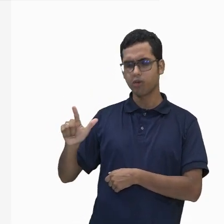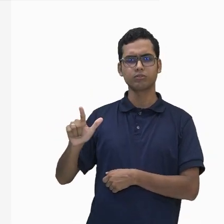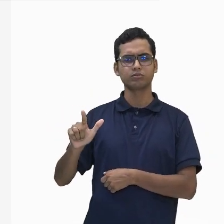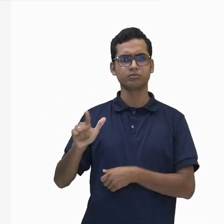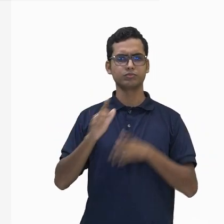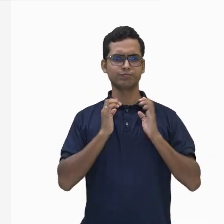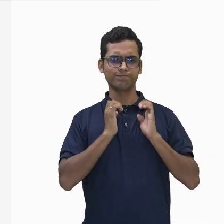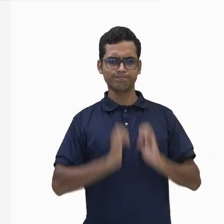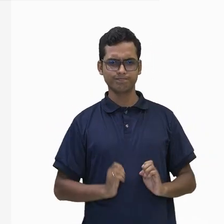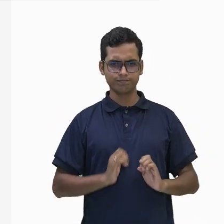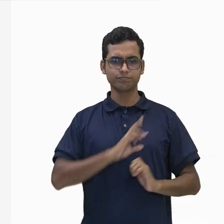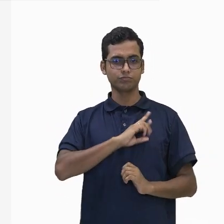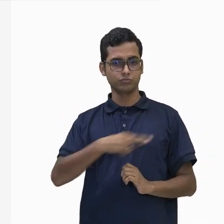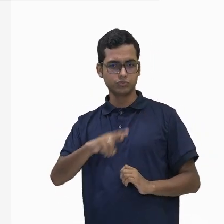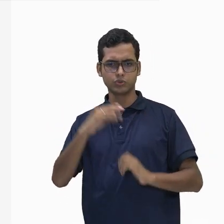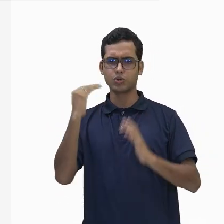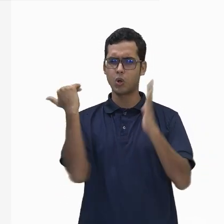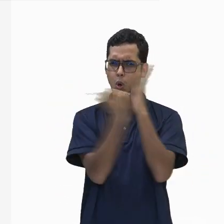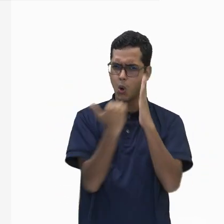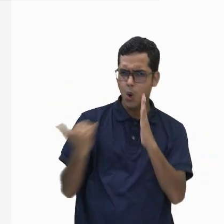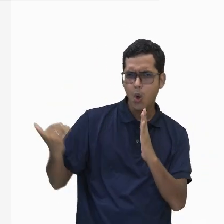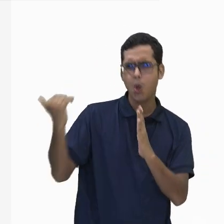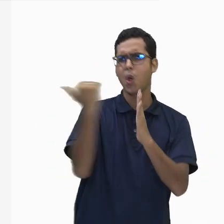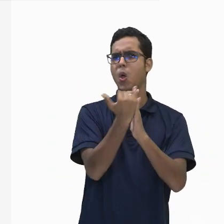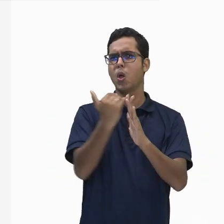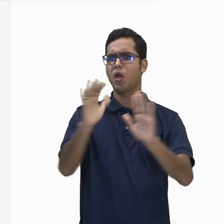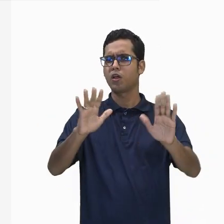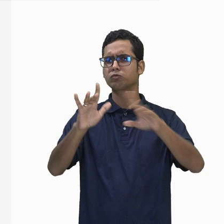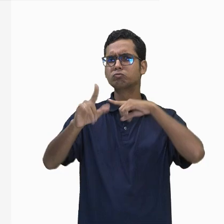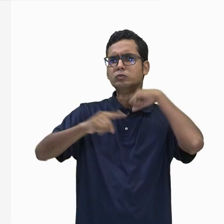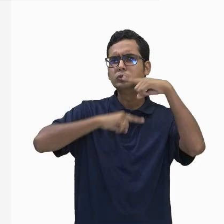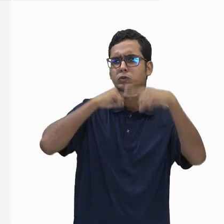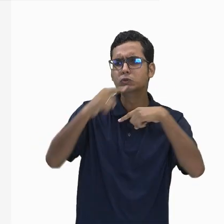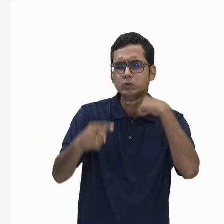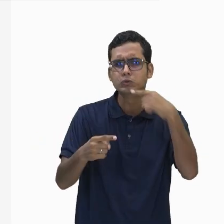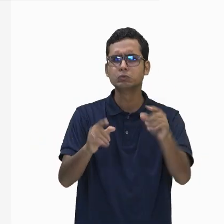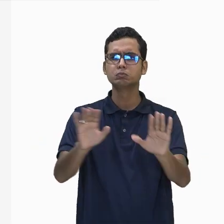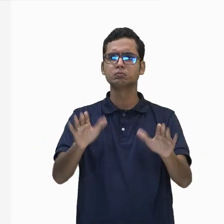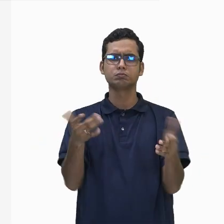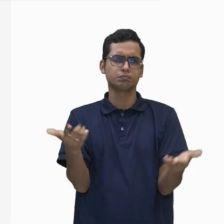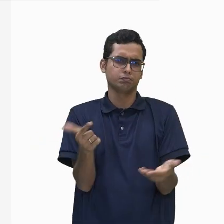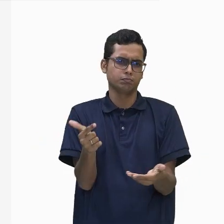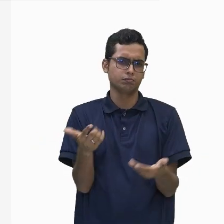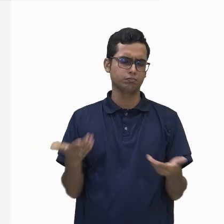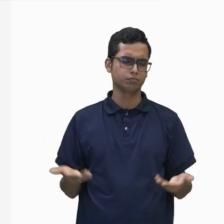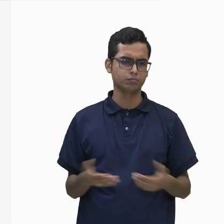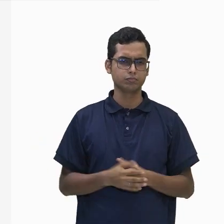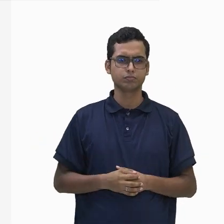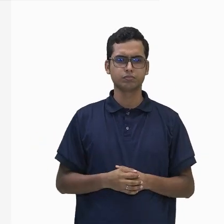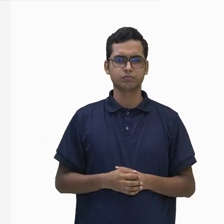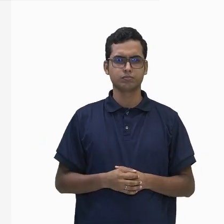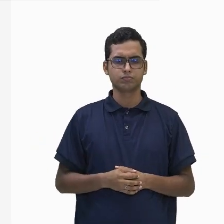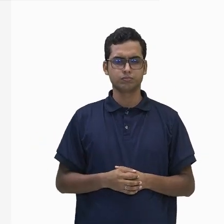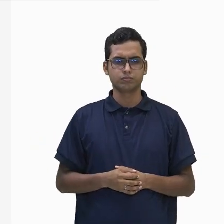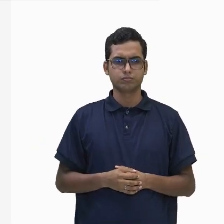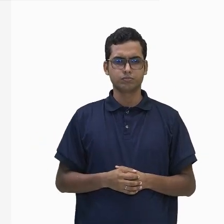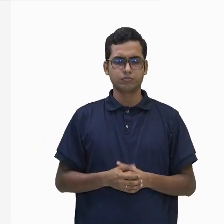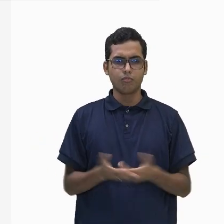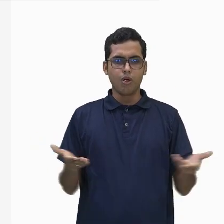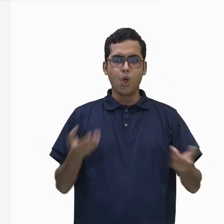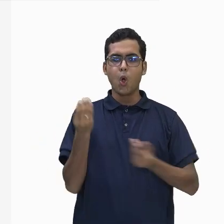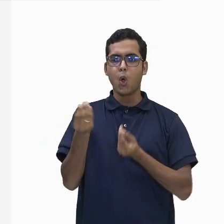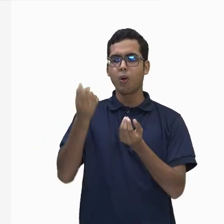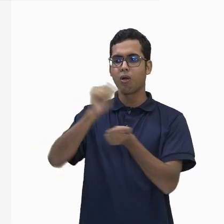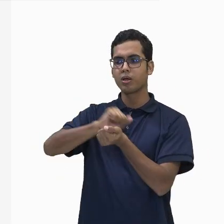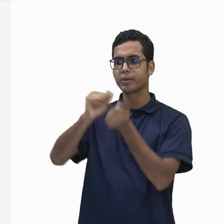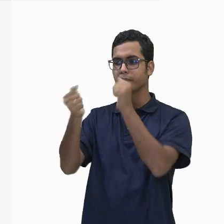mais absolutos, não são mais inquestionáveis. E aí, né? Como é que eu vou me adaptar